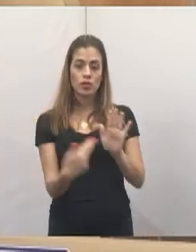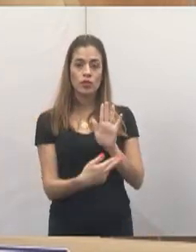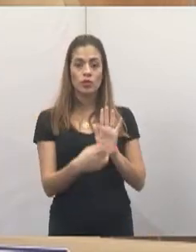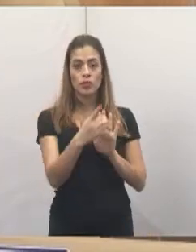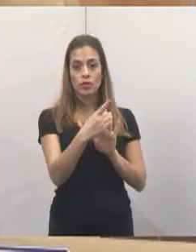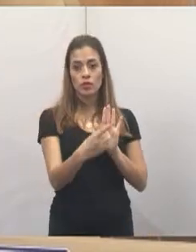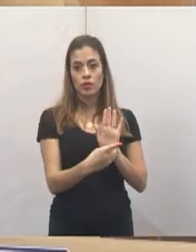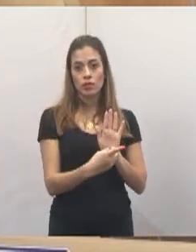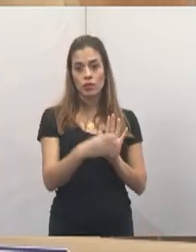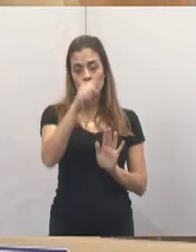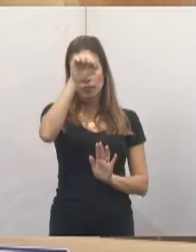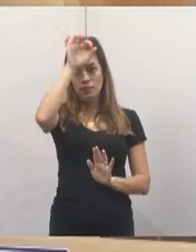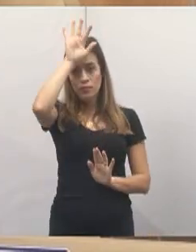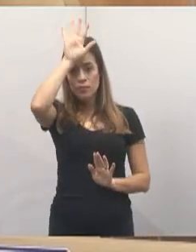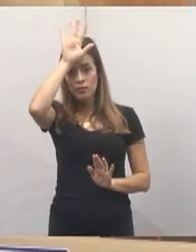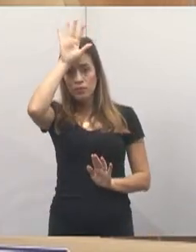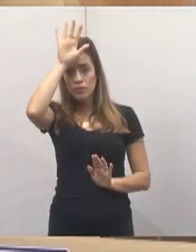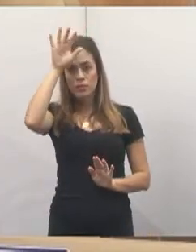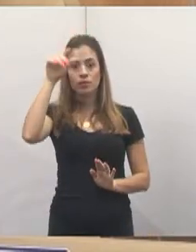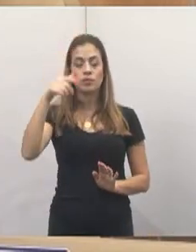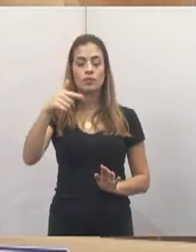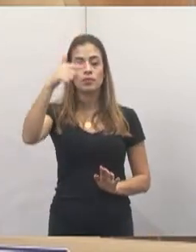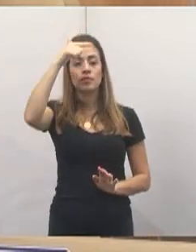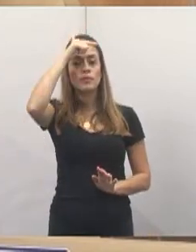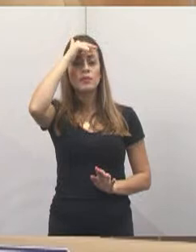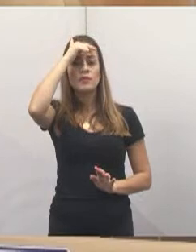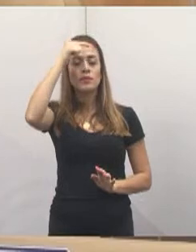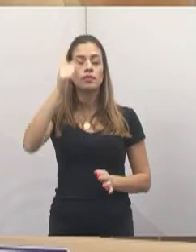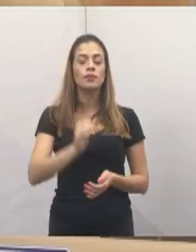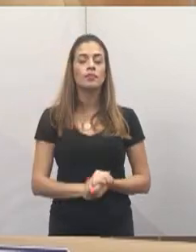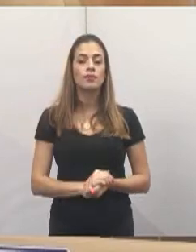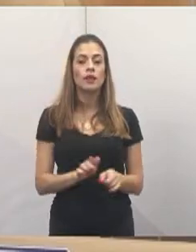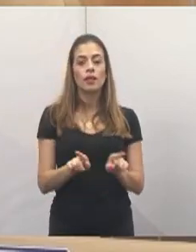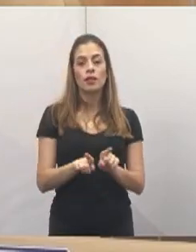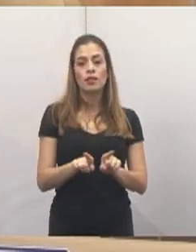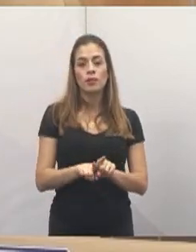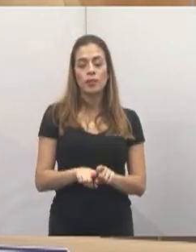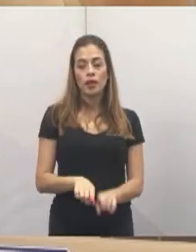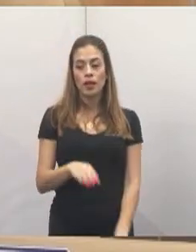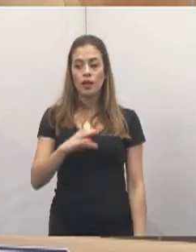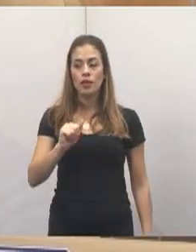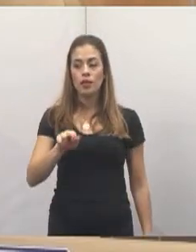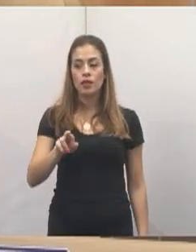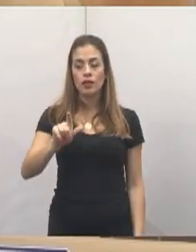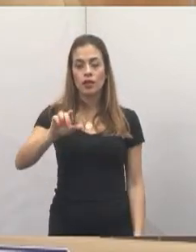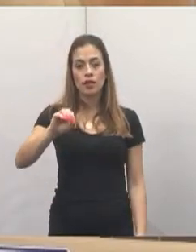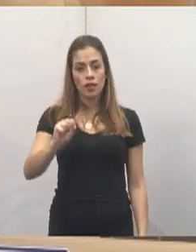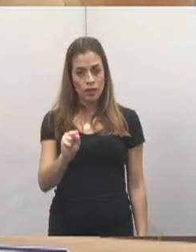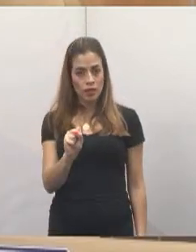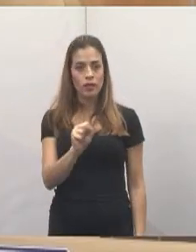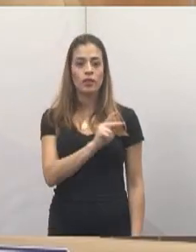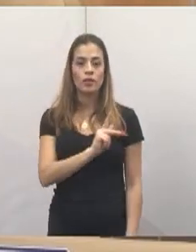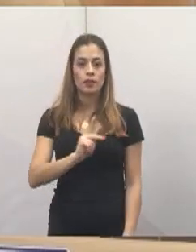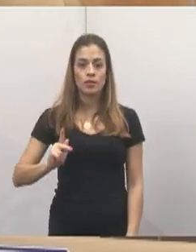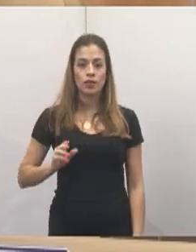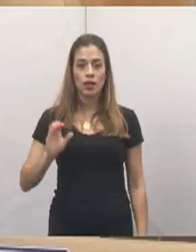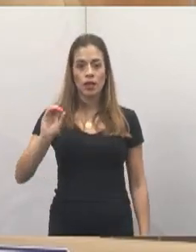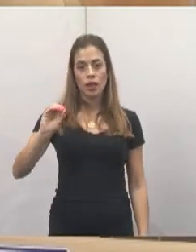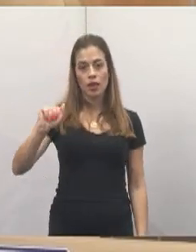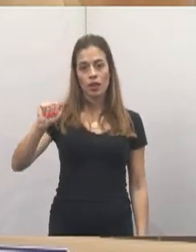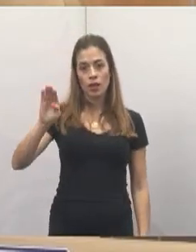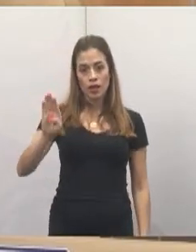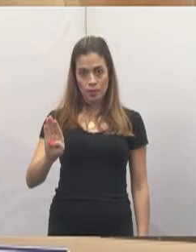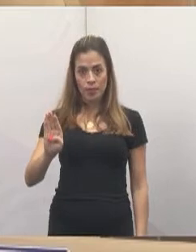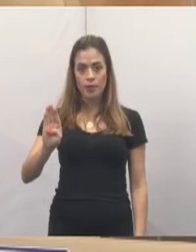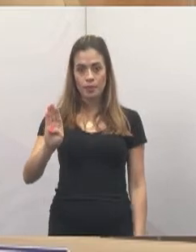decreto, vereador Dr. Rodrigo Salomão e vereador Luiz Flávio, além do senhor Dr. Carlos Alberto Guerra dos Santos, presidente da 40ª